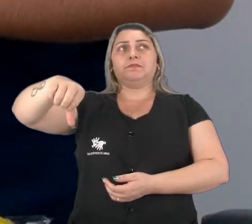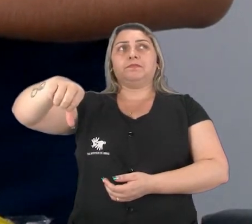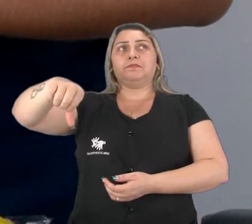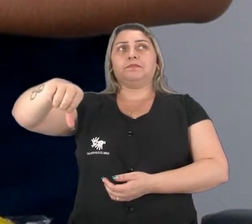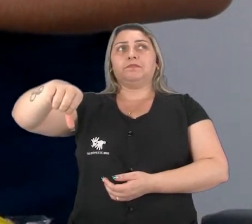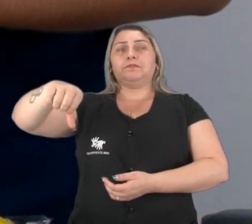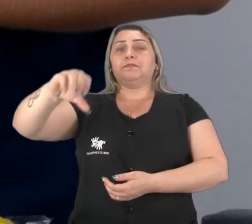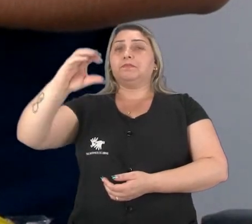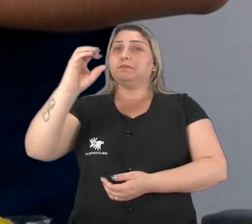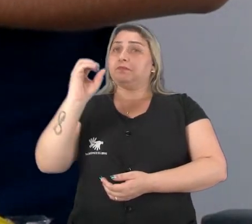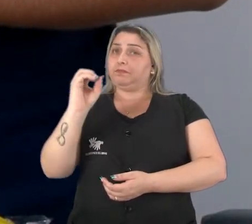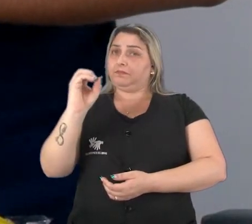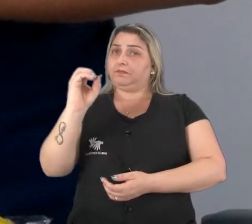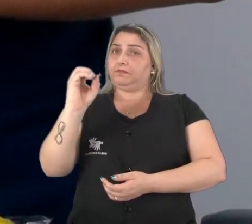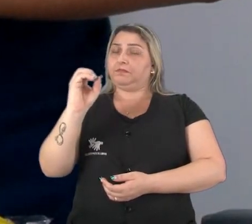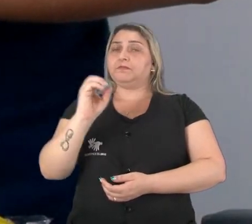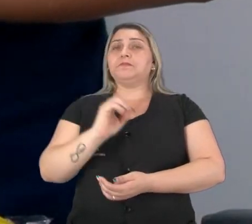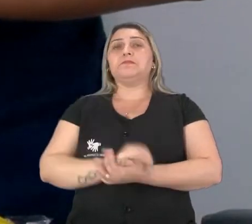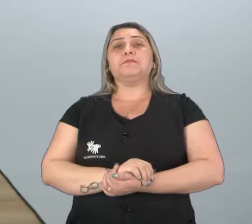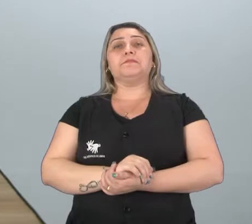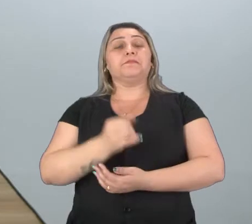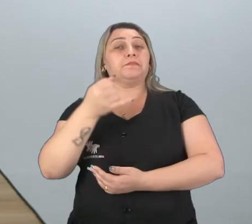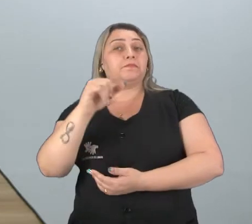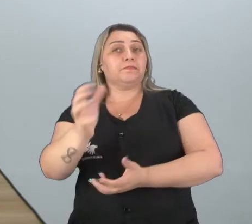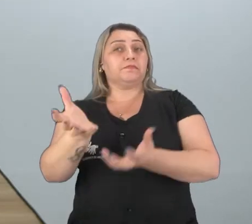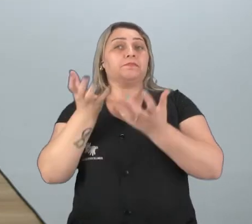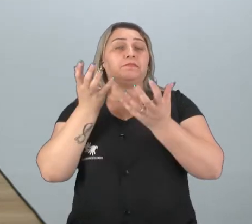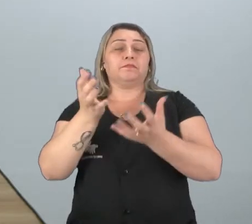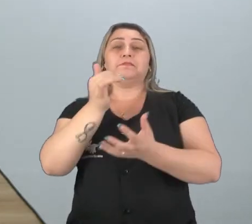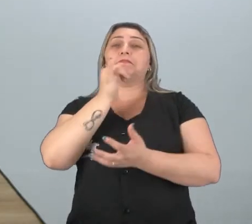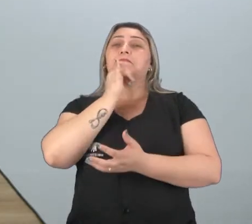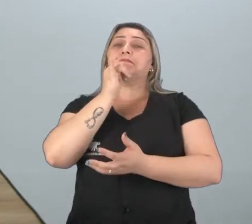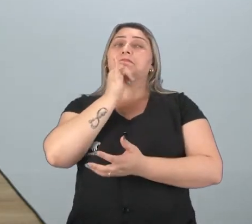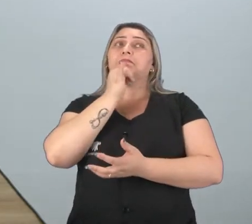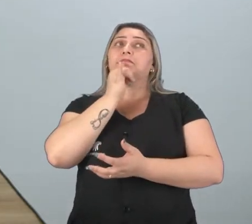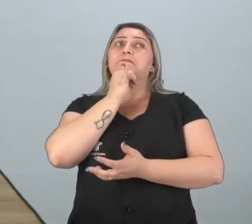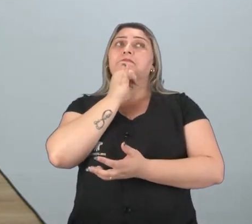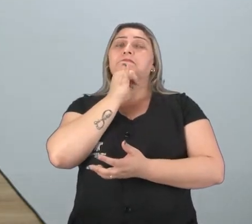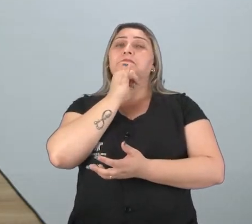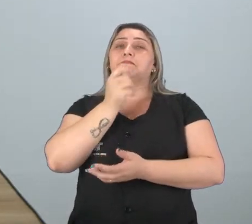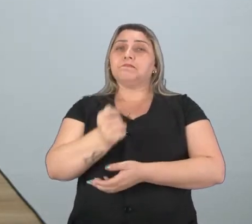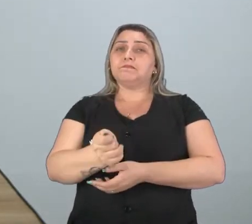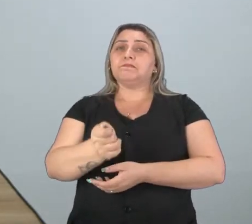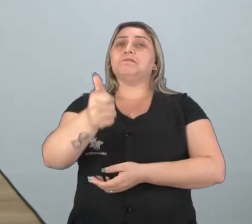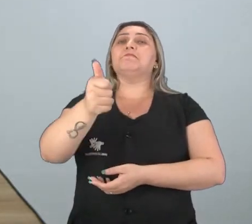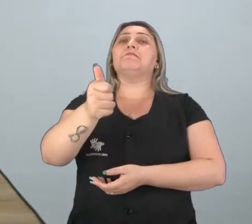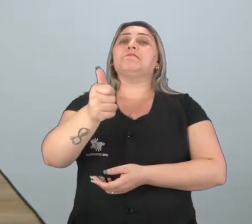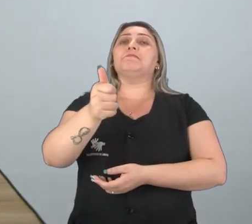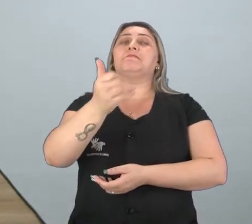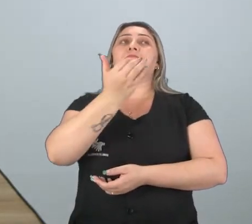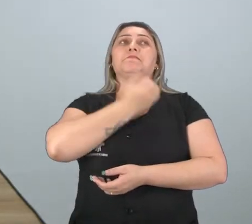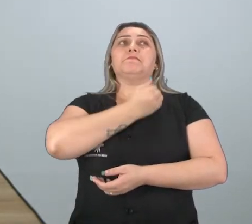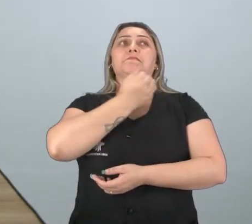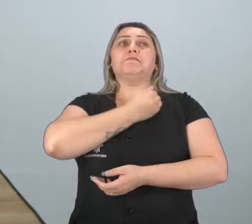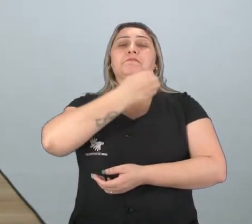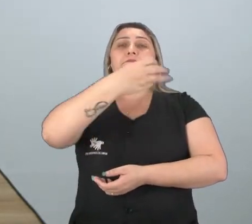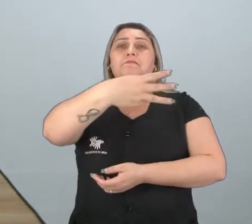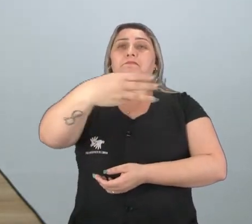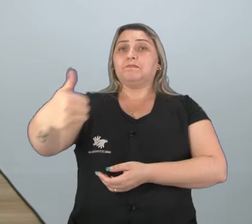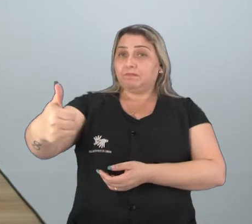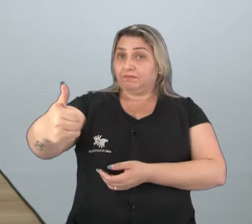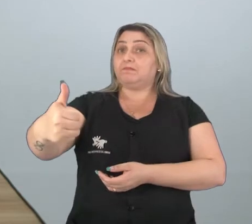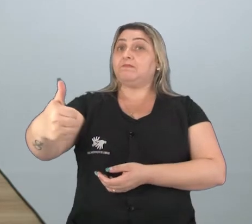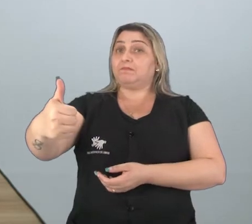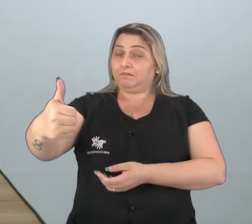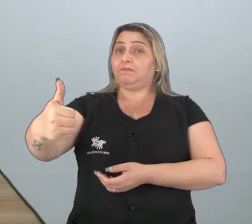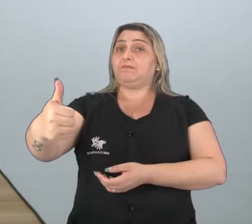número 9 e o 0. E se quiser, por exemplo, ligar a televisão no número 31,